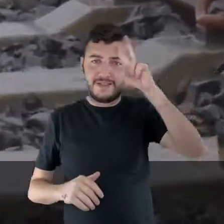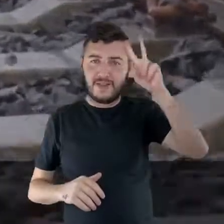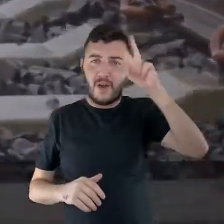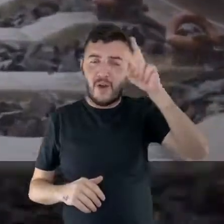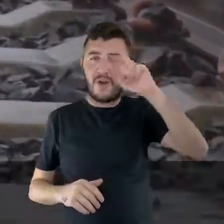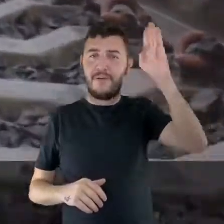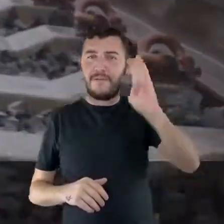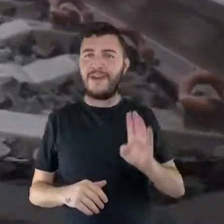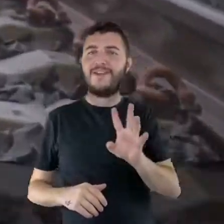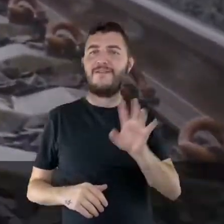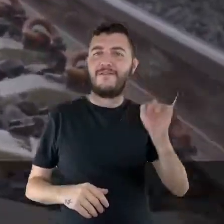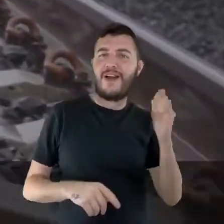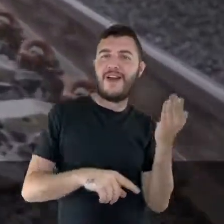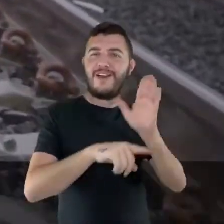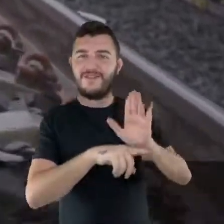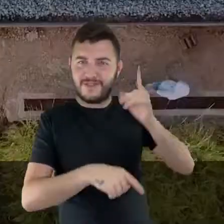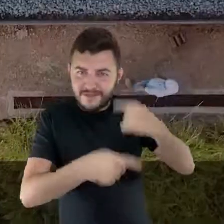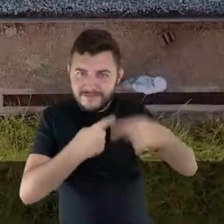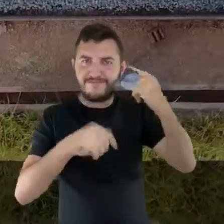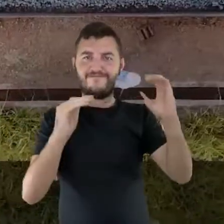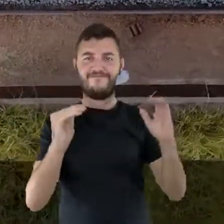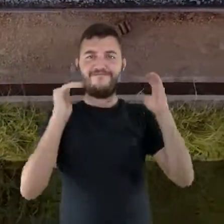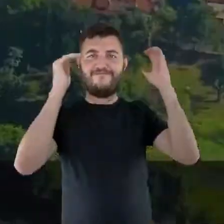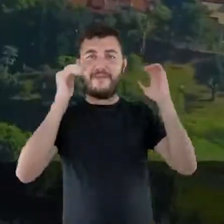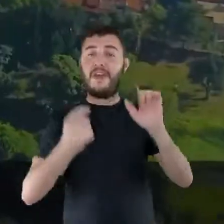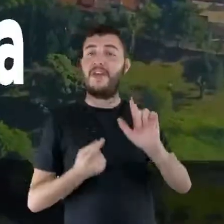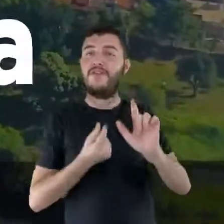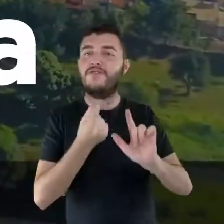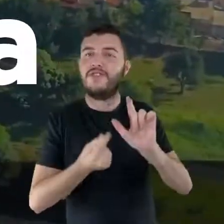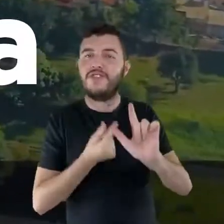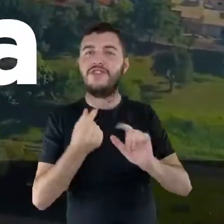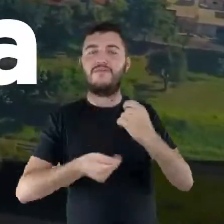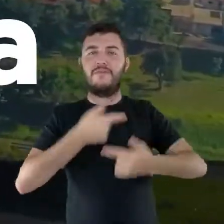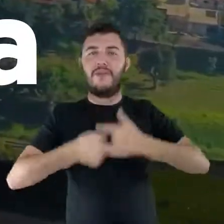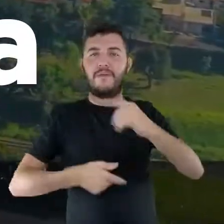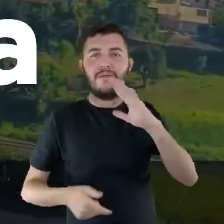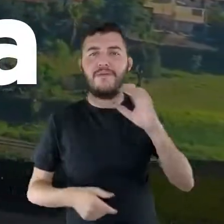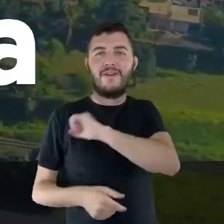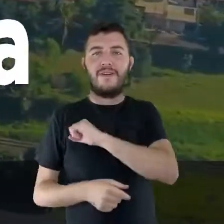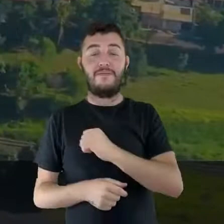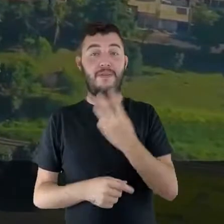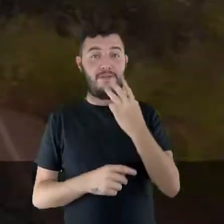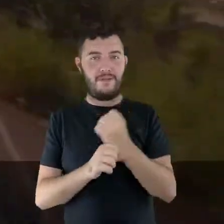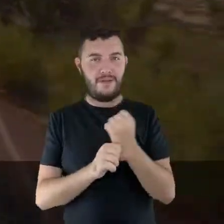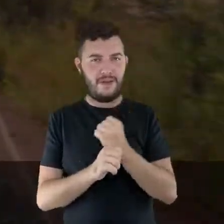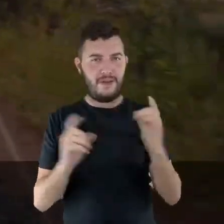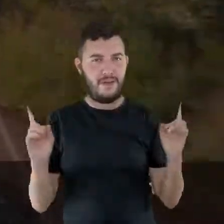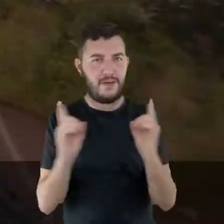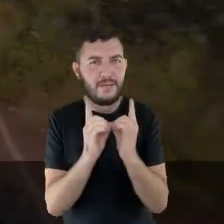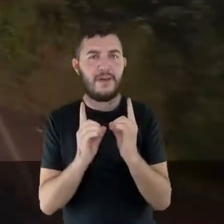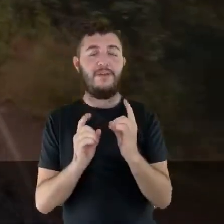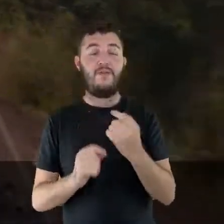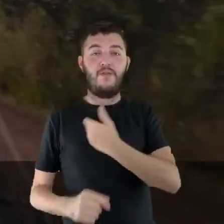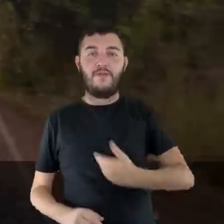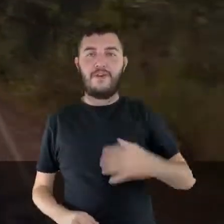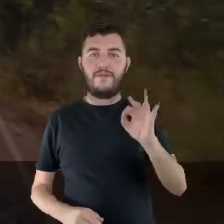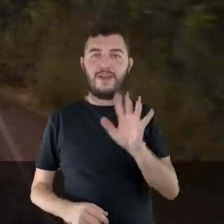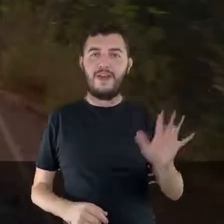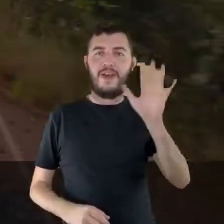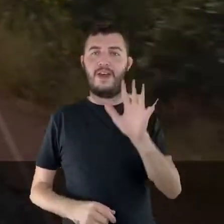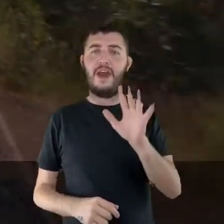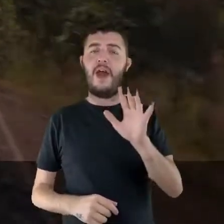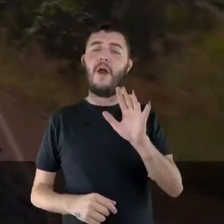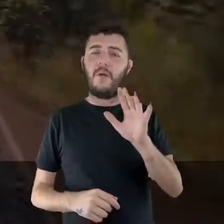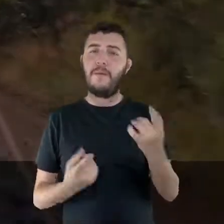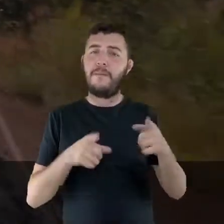ficar gravada na história e que vai levar o Brasil a ser gigante em logística e eficiência. Em menos de 3 anos, o